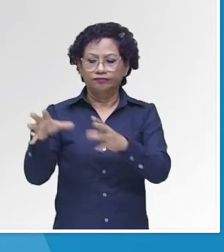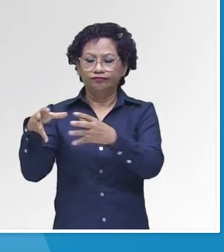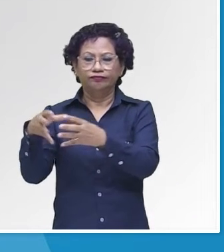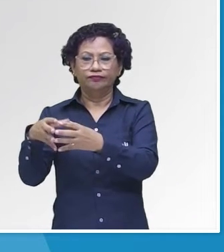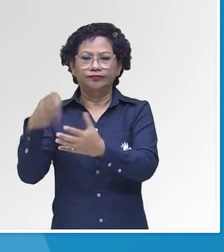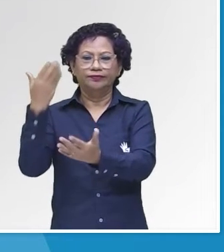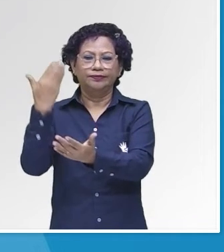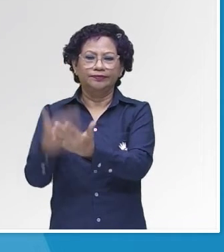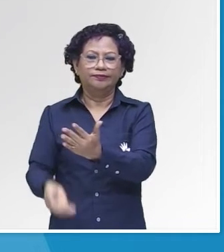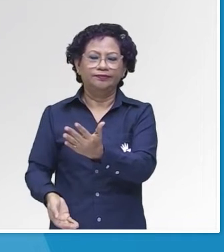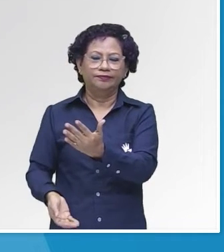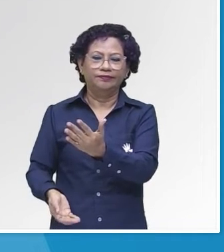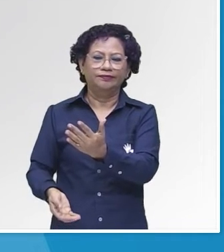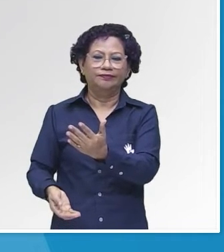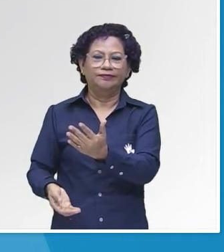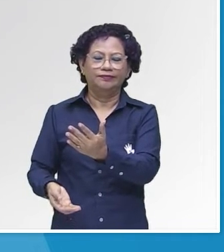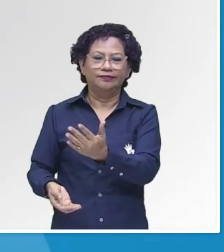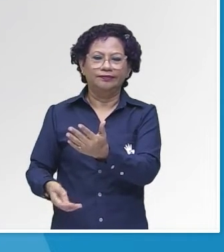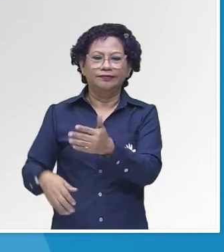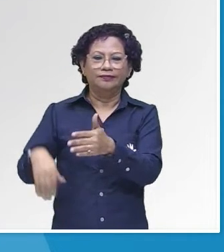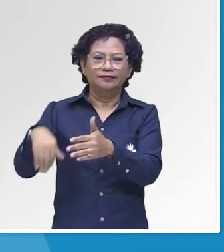sofridos.